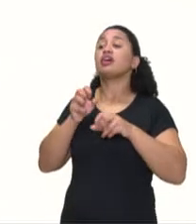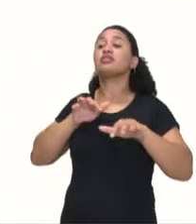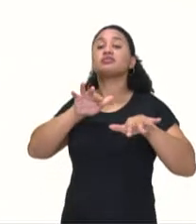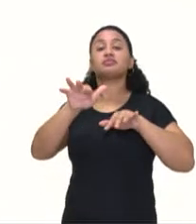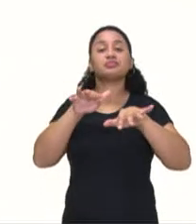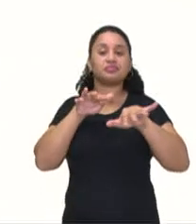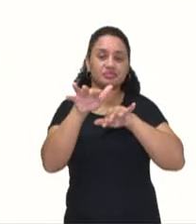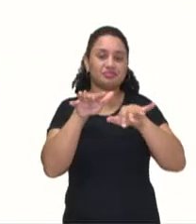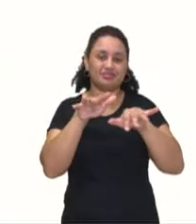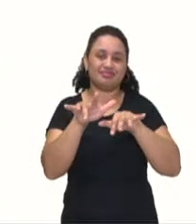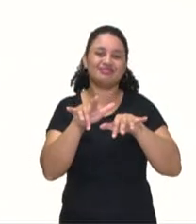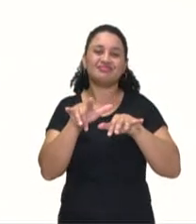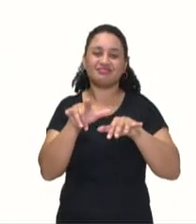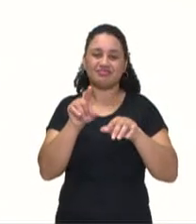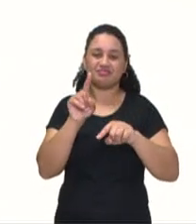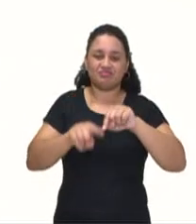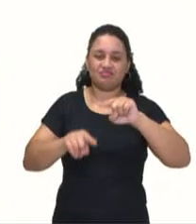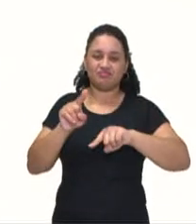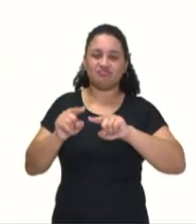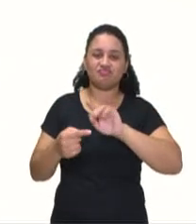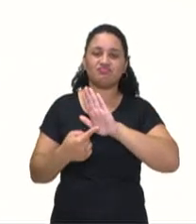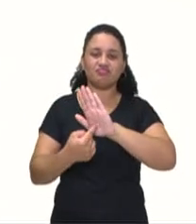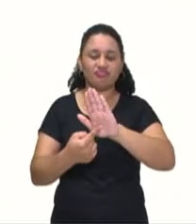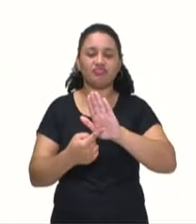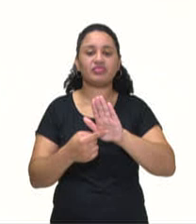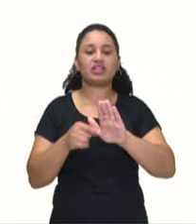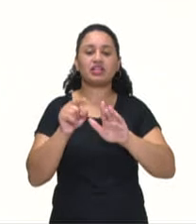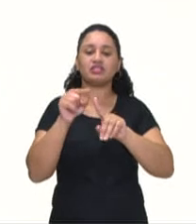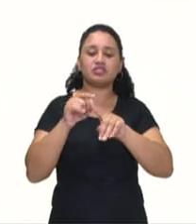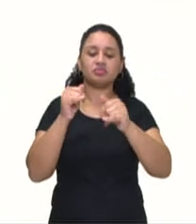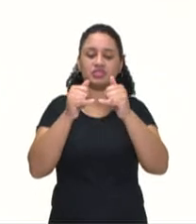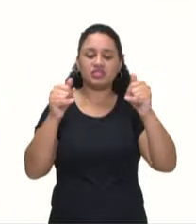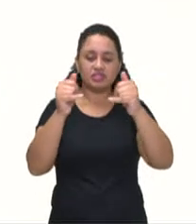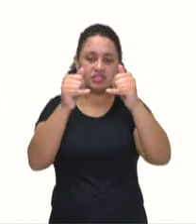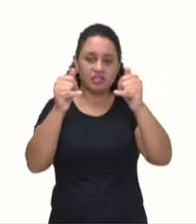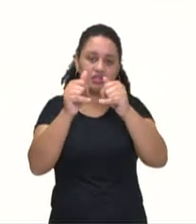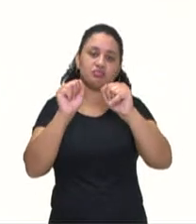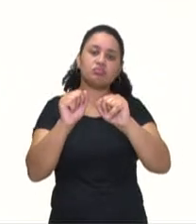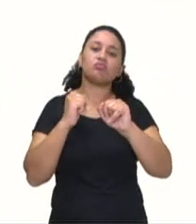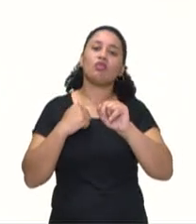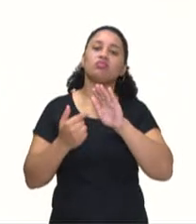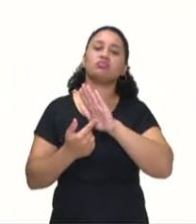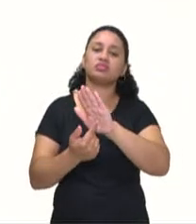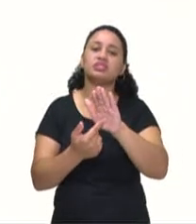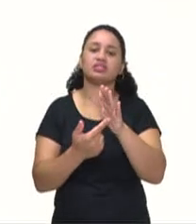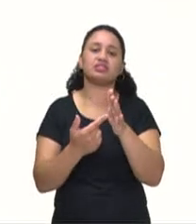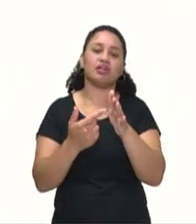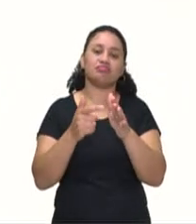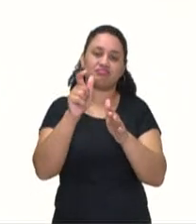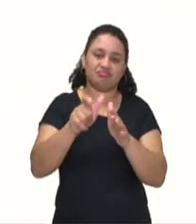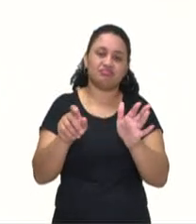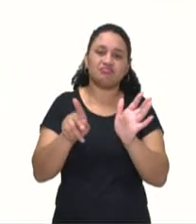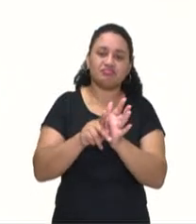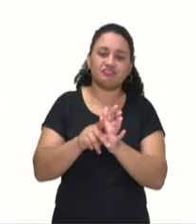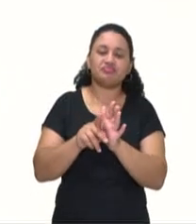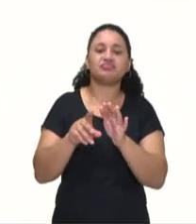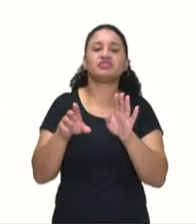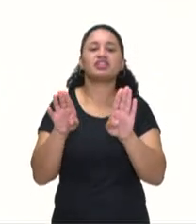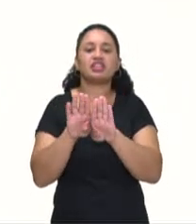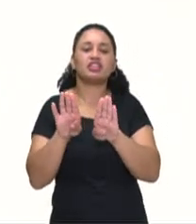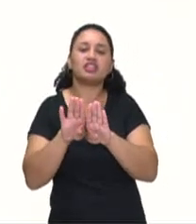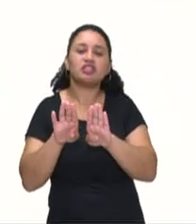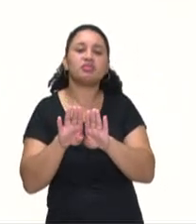dos objetos representados. As linhas podem representar elas mesmas,